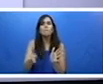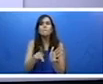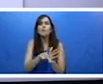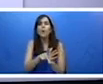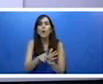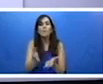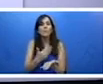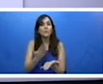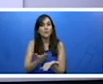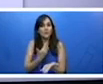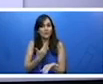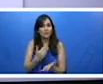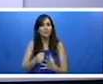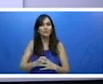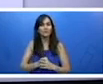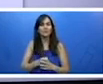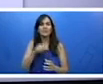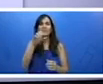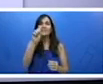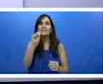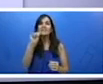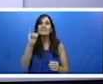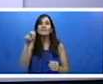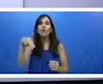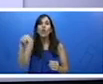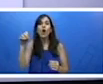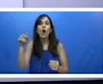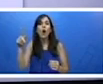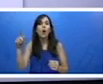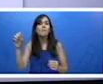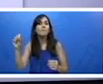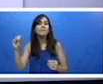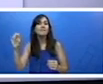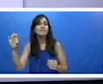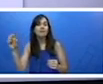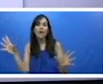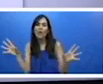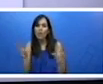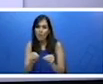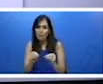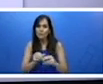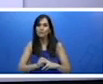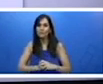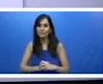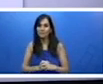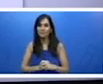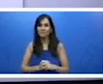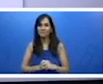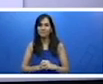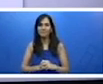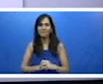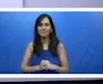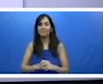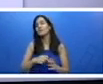Sinopse, resuminho. 3 novelas femininas. Autor, Stefan Zweig.